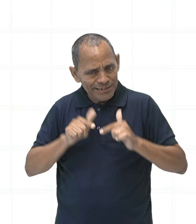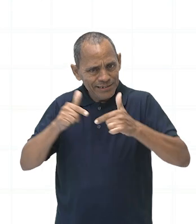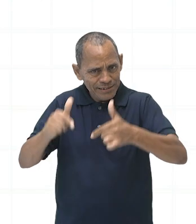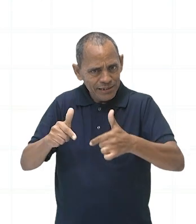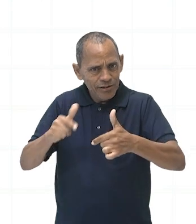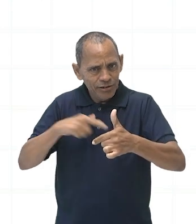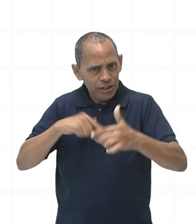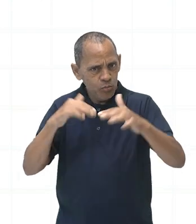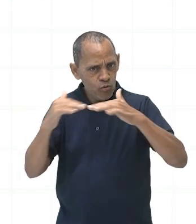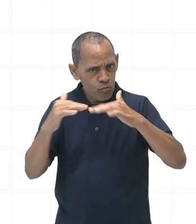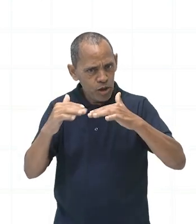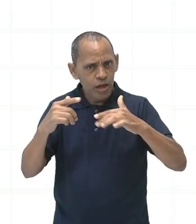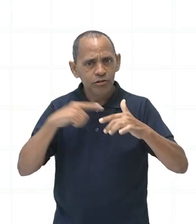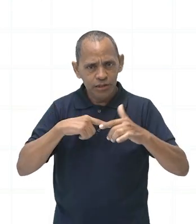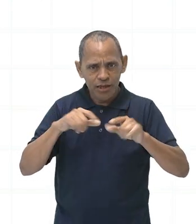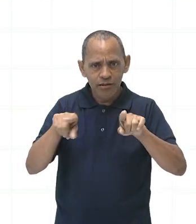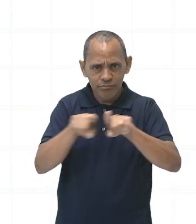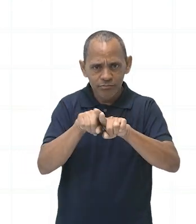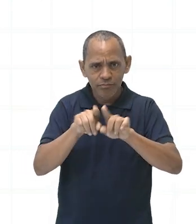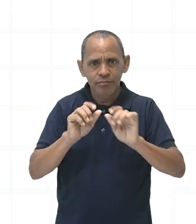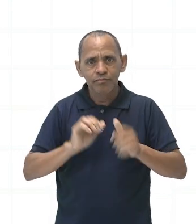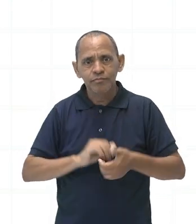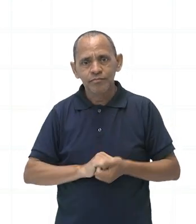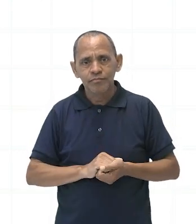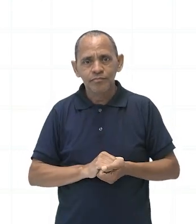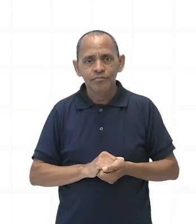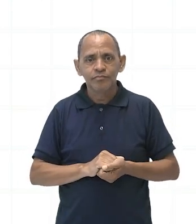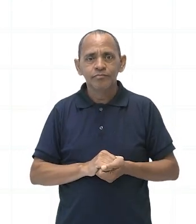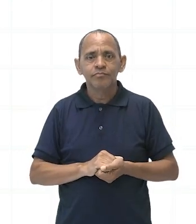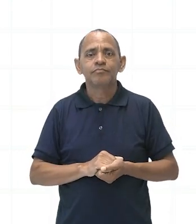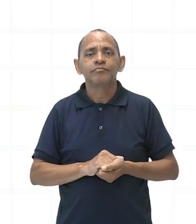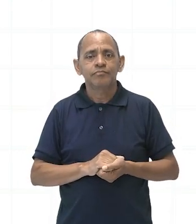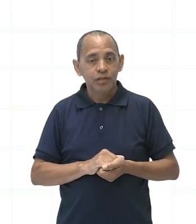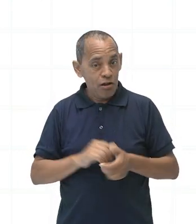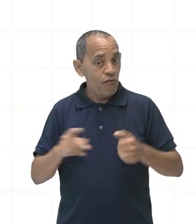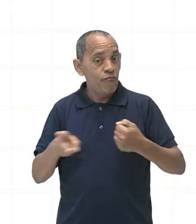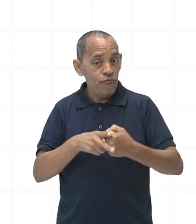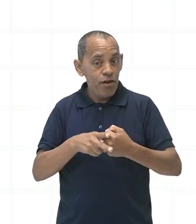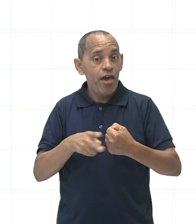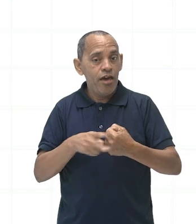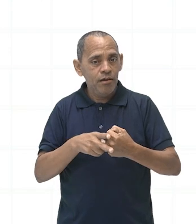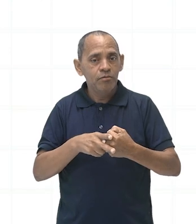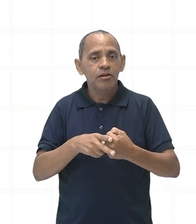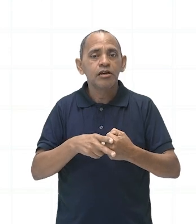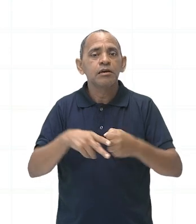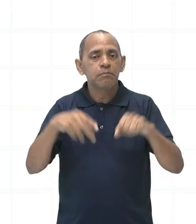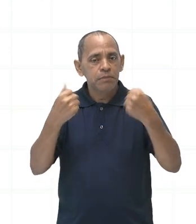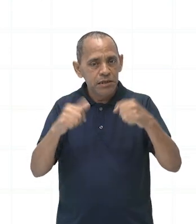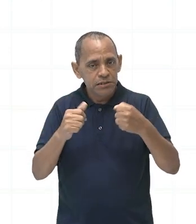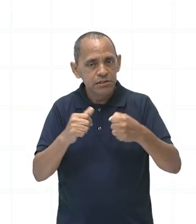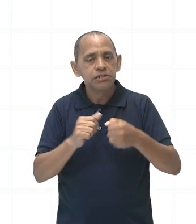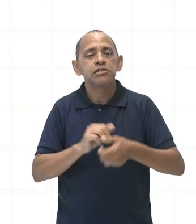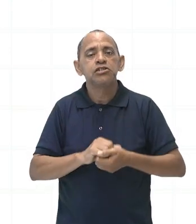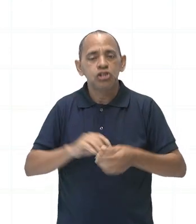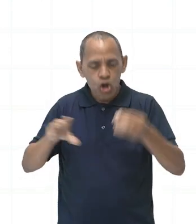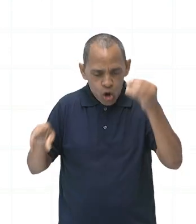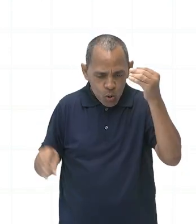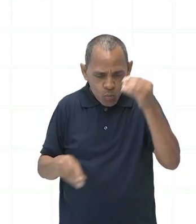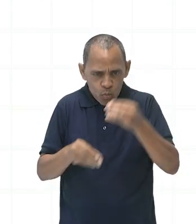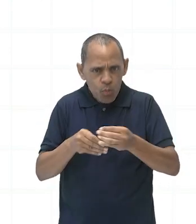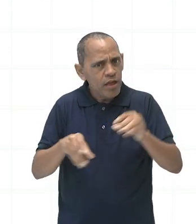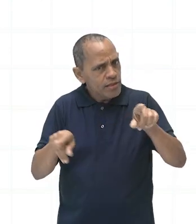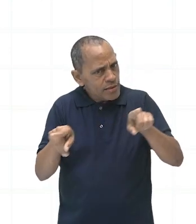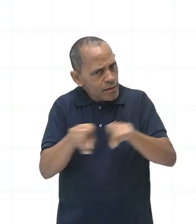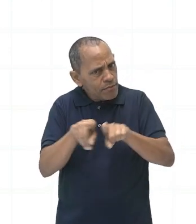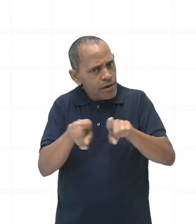Verbo significativo, verbo de movimento, tá? É um verbo que precisa de complemento? Sim, também, porque se eu